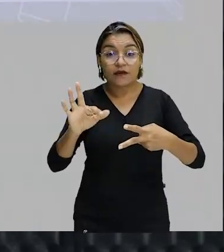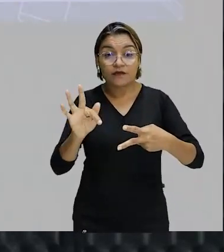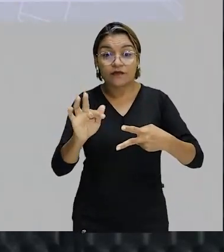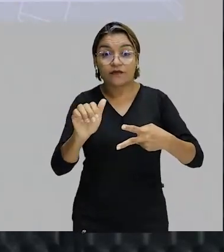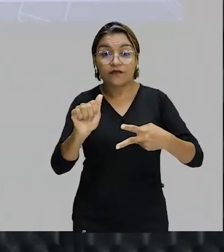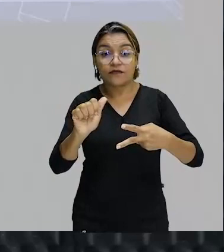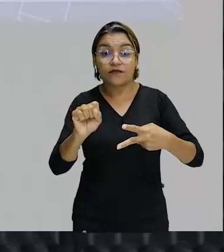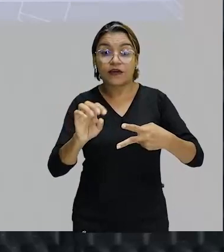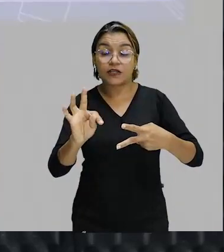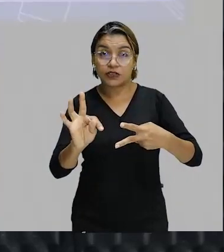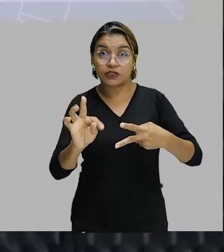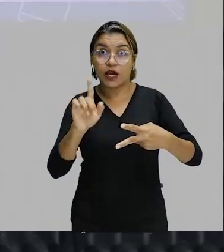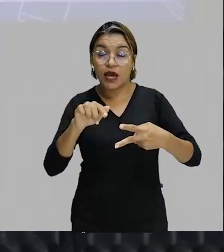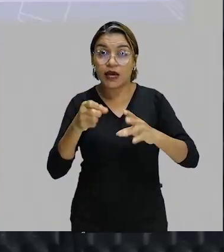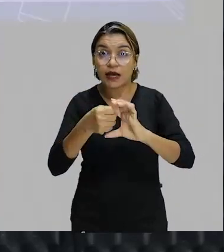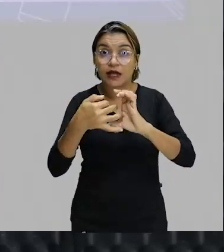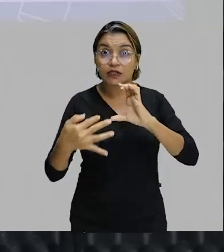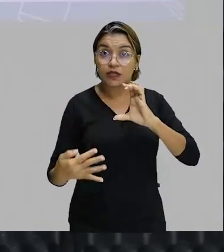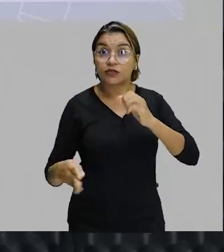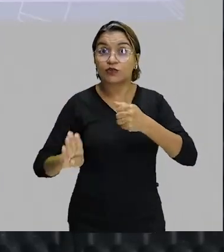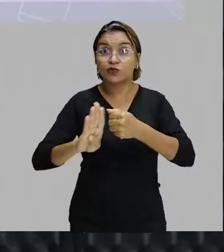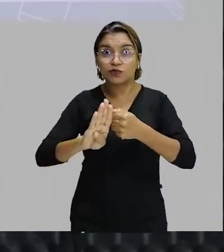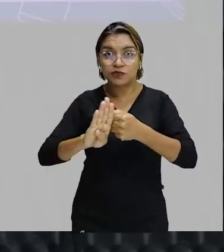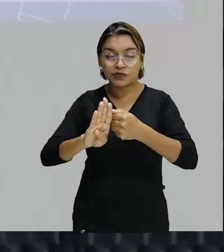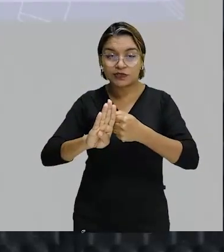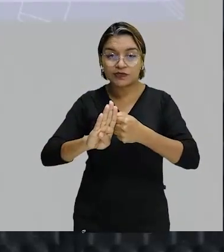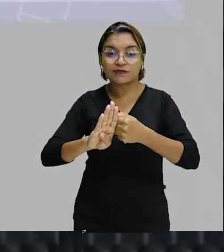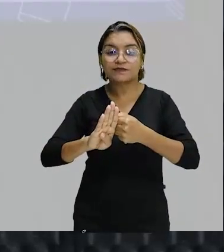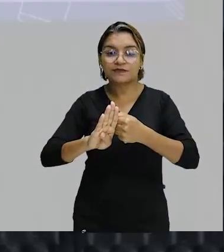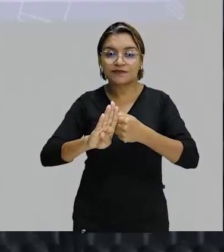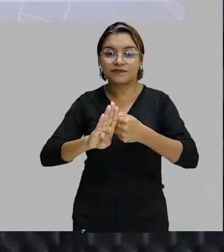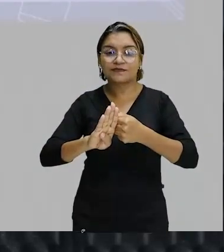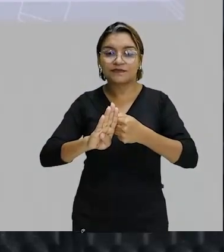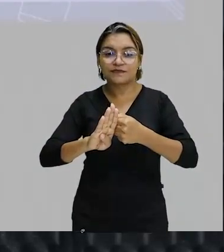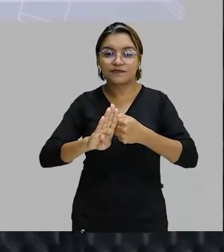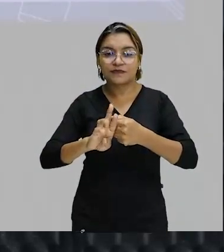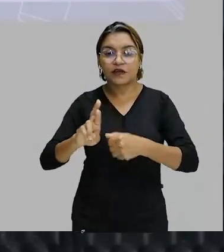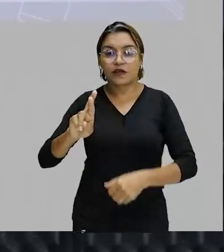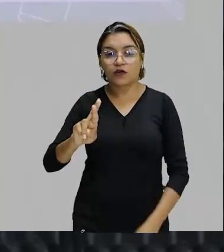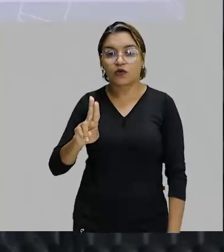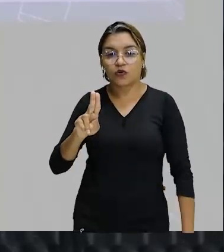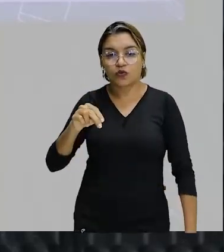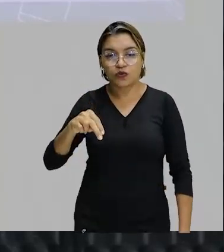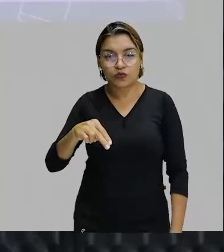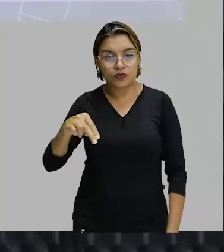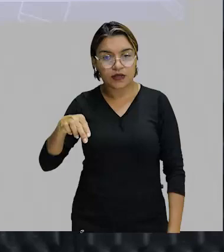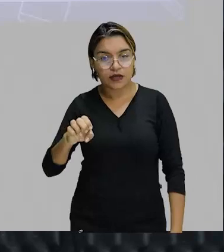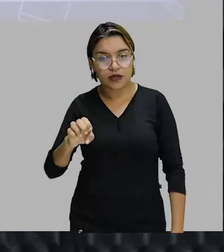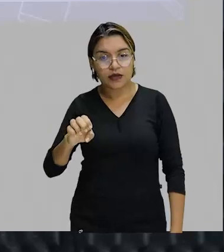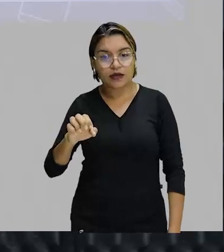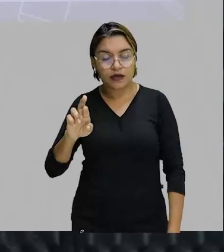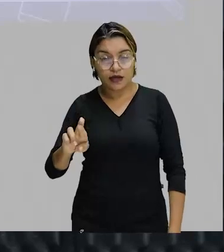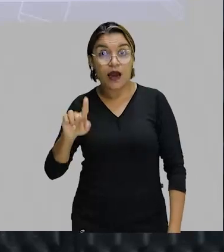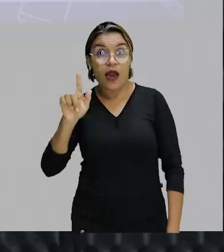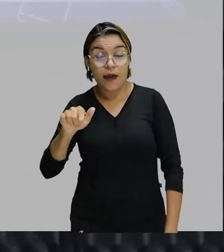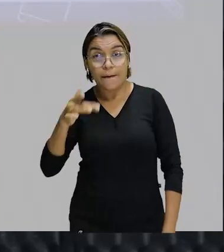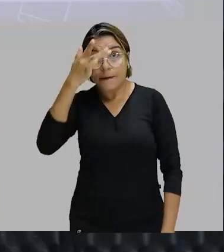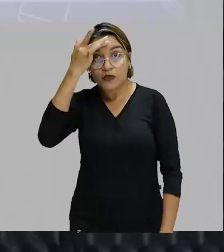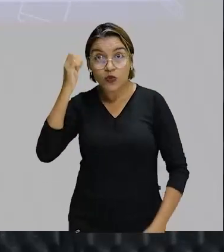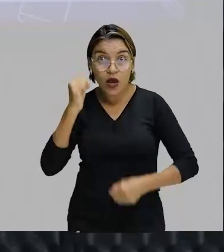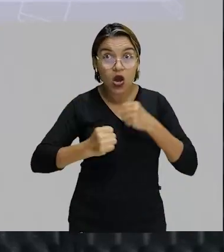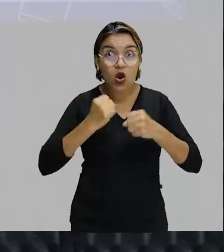dá característica a um substantivo. Runner é o corredor, é a pessoa que corre, é um nome,